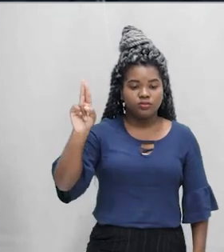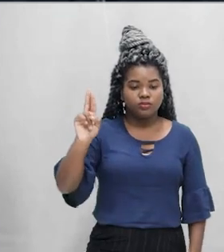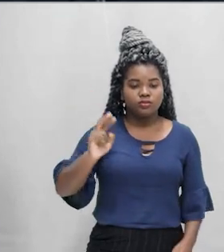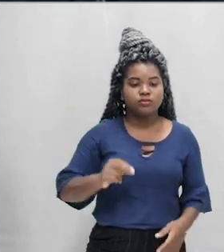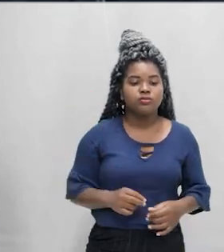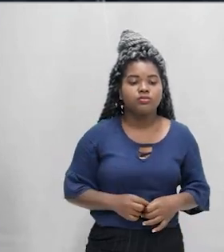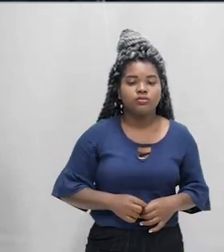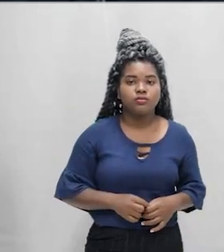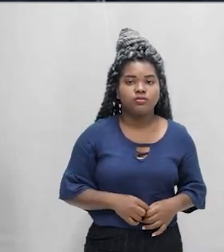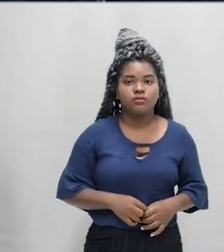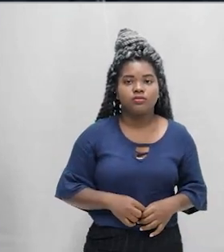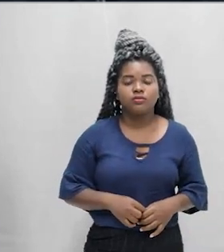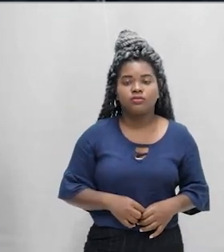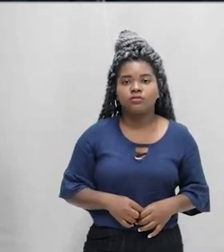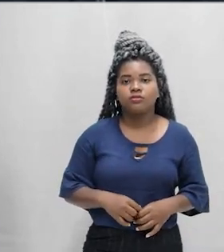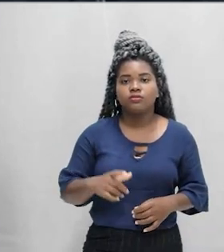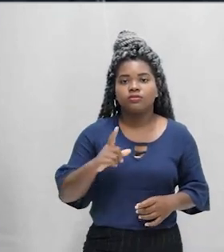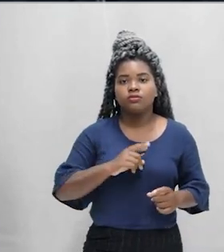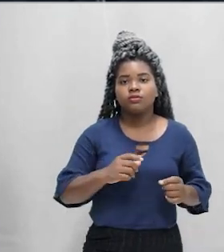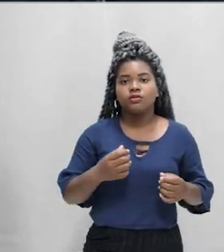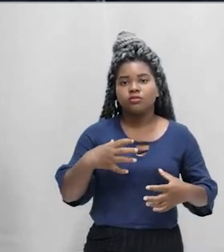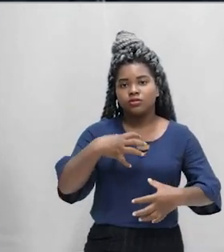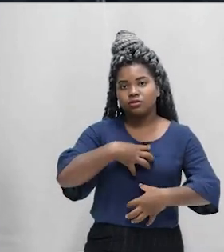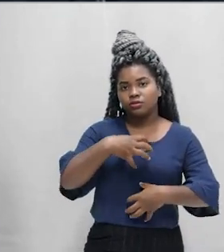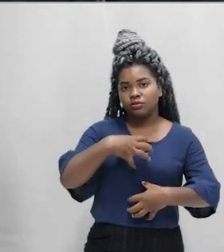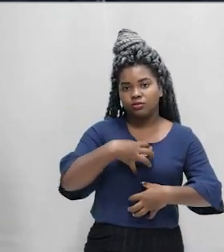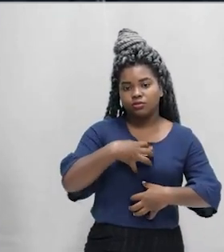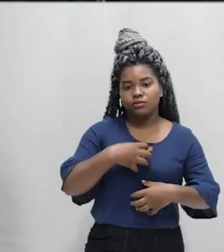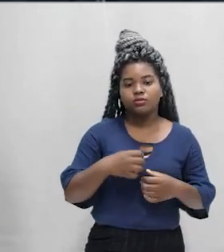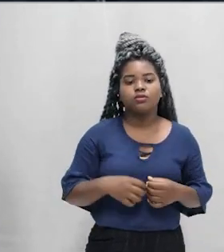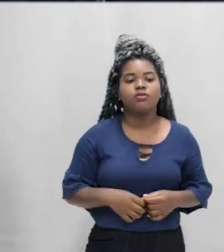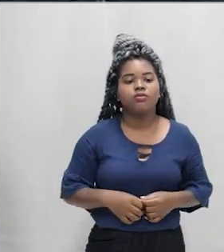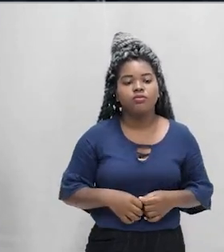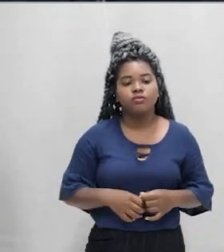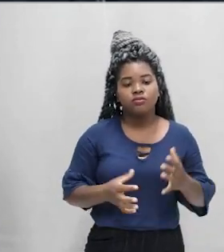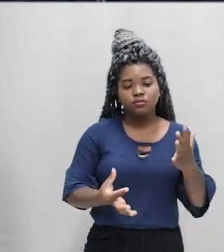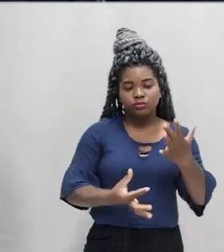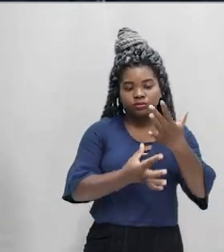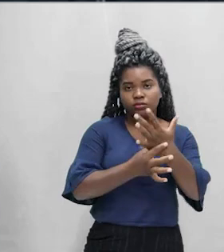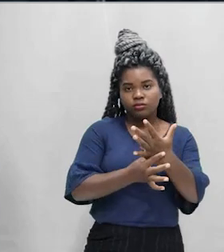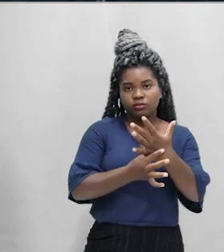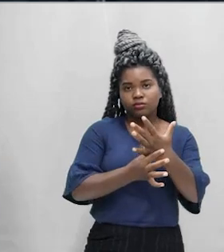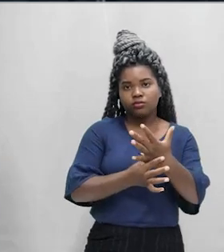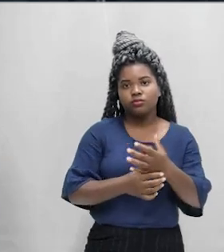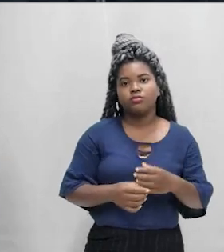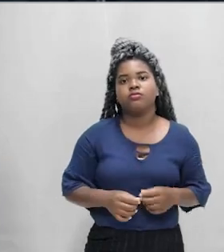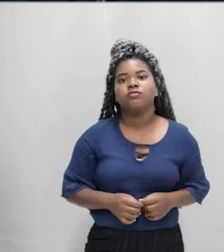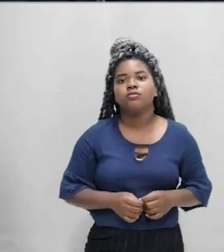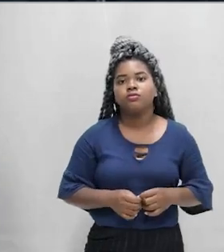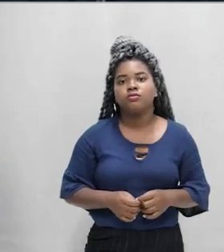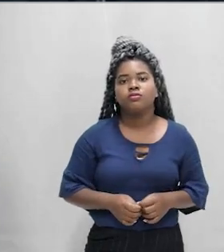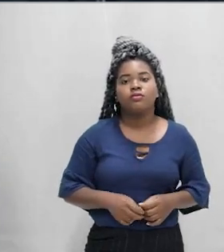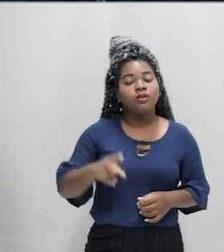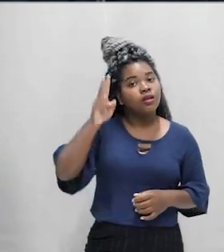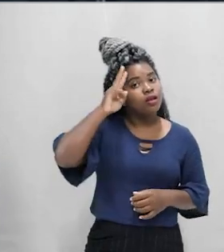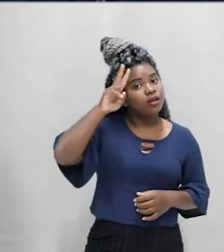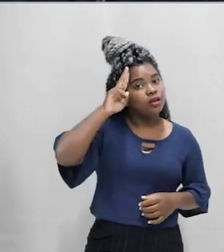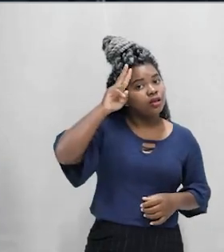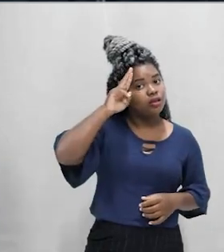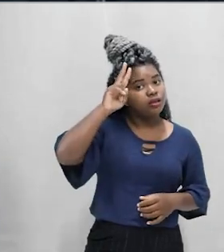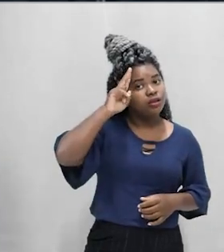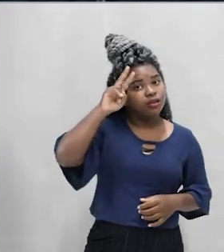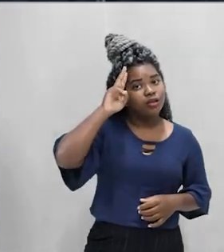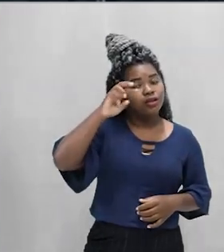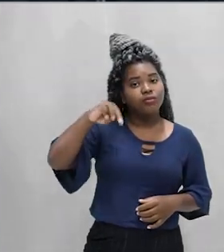certo? Aí vem predomínio das sensações, realista, sensorial e sexual, né? Lembra da Madame Bovary, lá